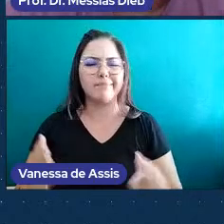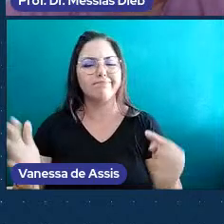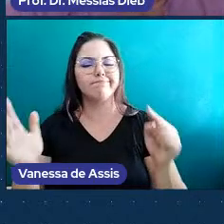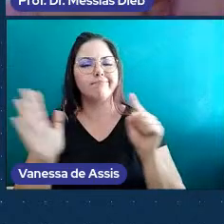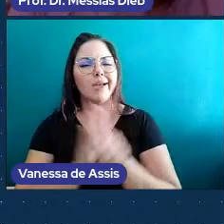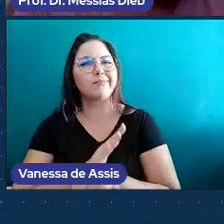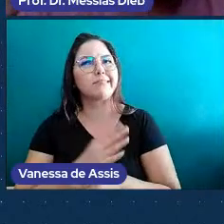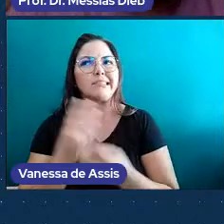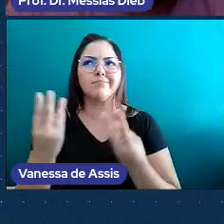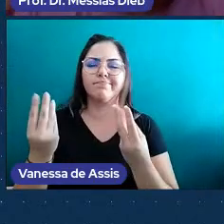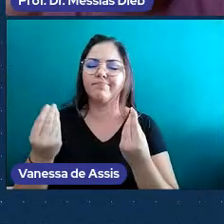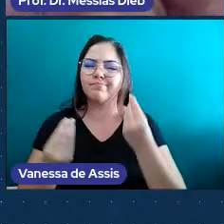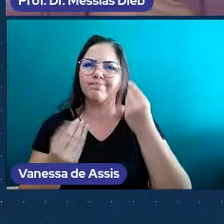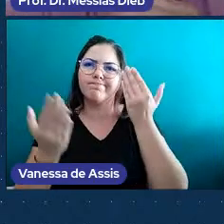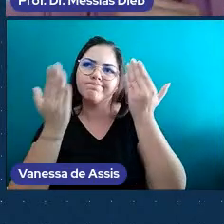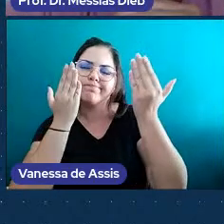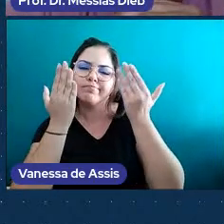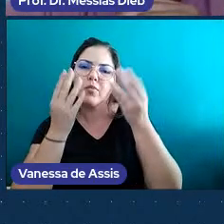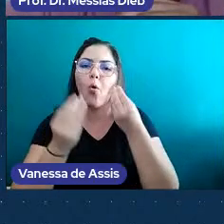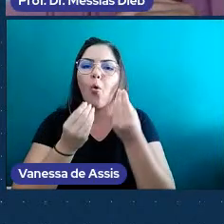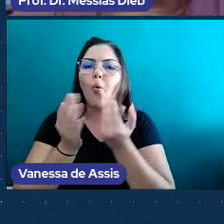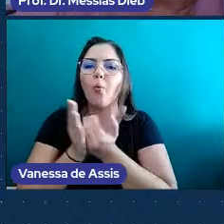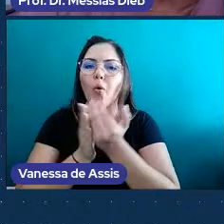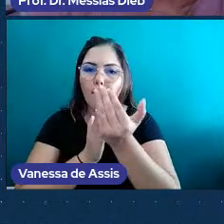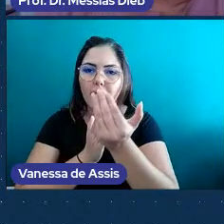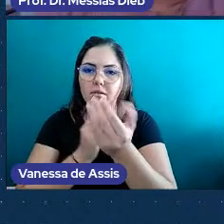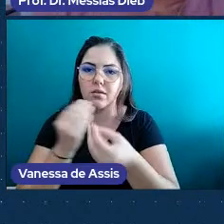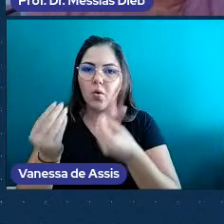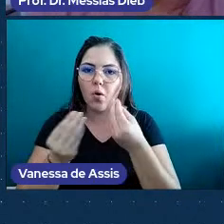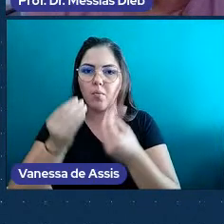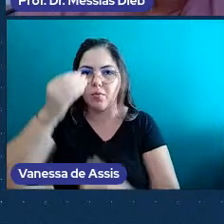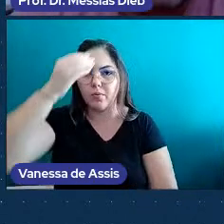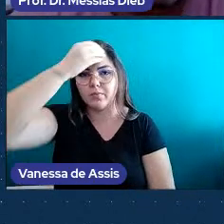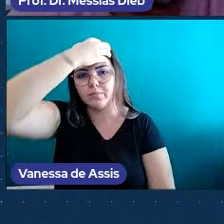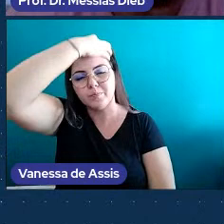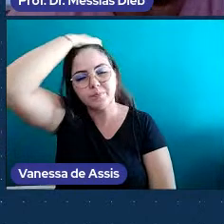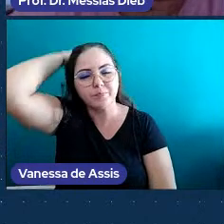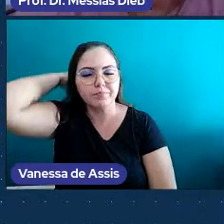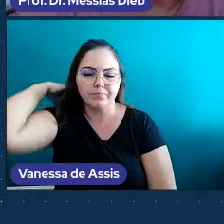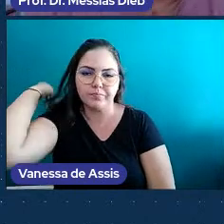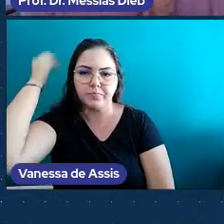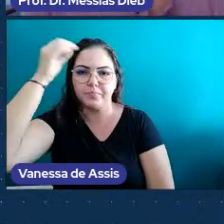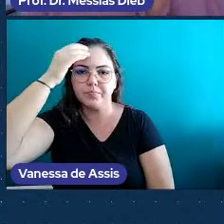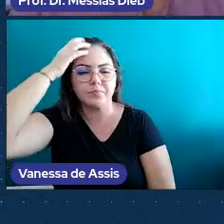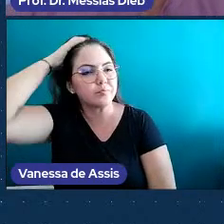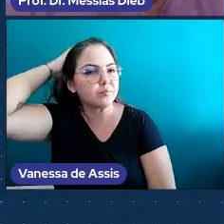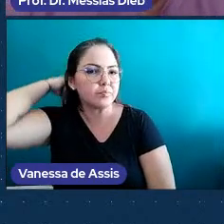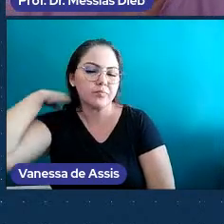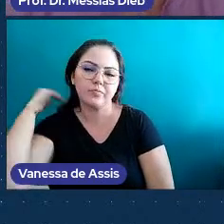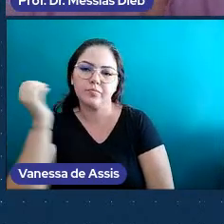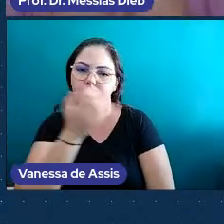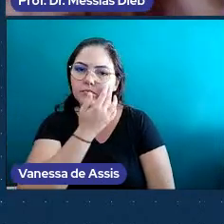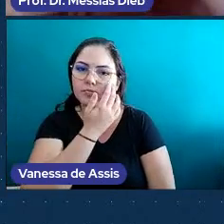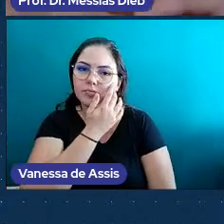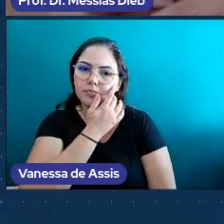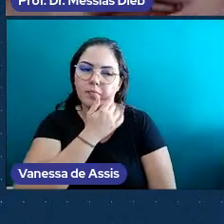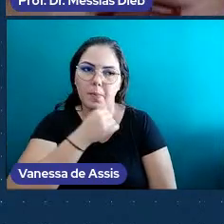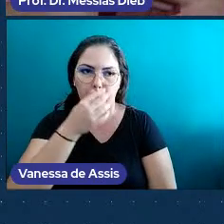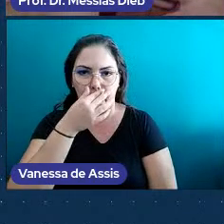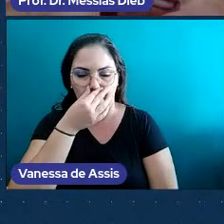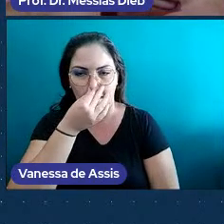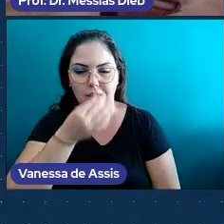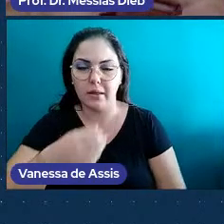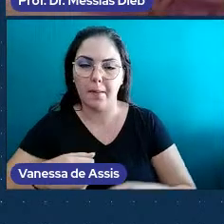Bom, para dar início a um projeto de pesquisa, você precisa primeiro fazer a escolha de um tema, né? Esse tema de